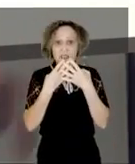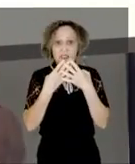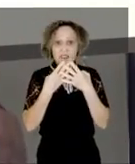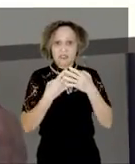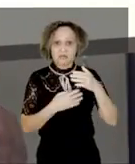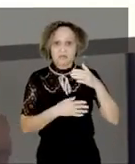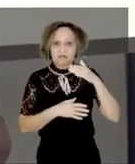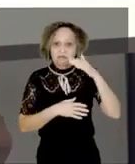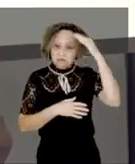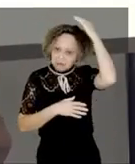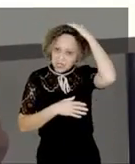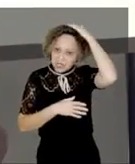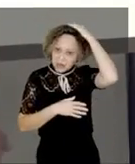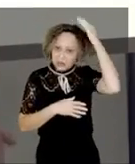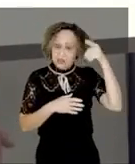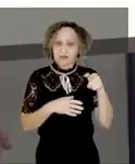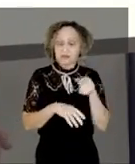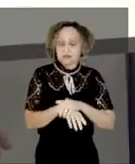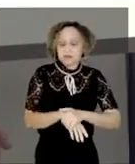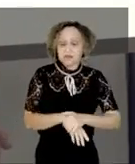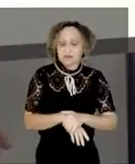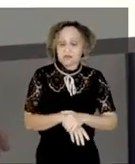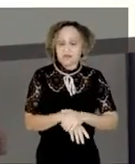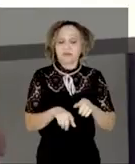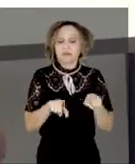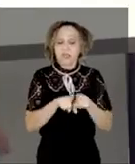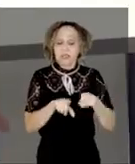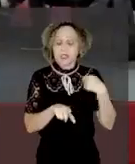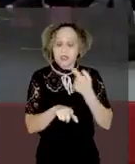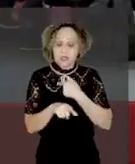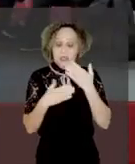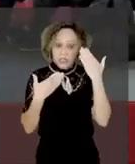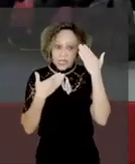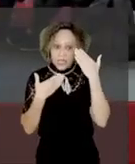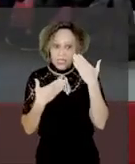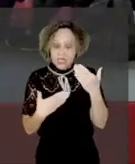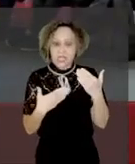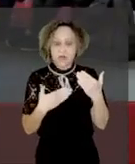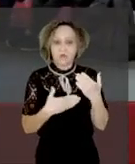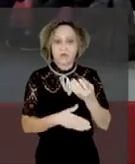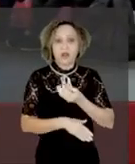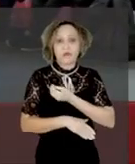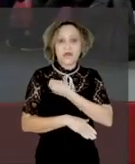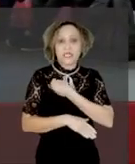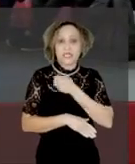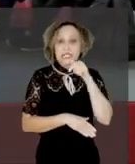Marighella, seja bem-vinda ao Sindicato dos Metalúrgicos da ABC.